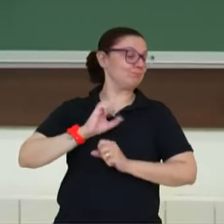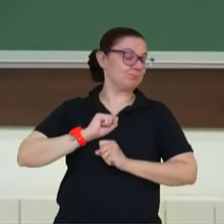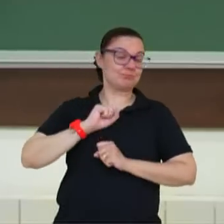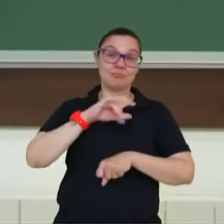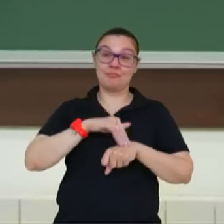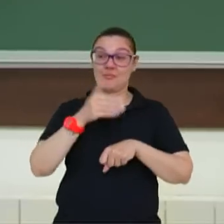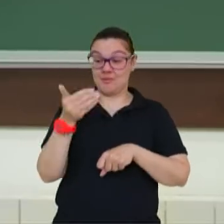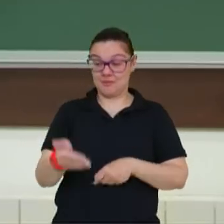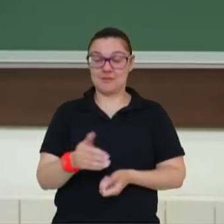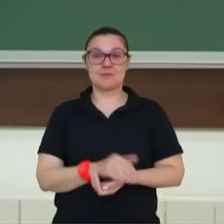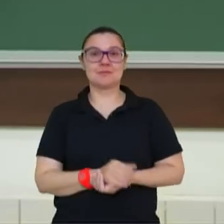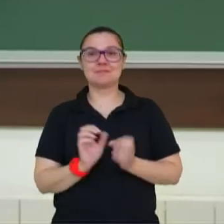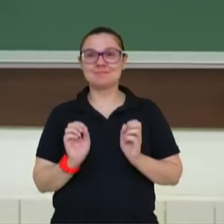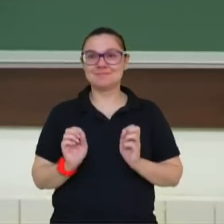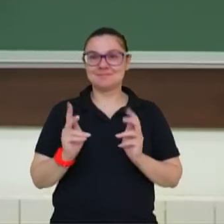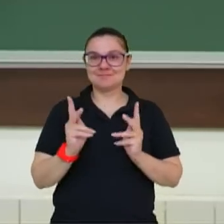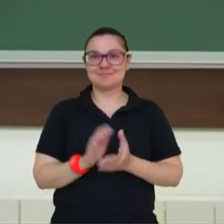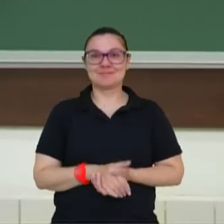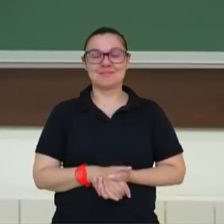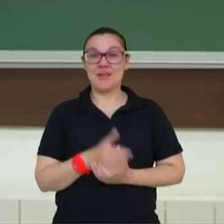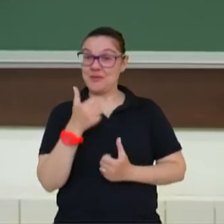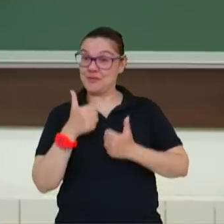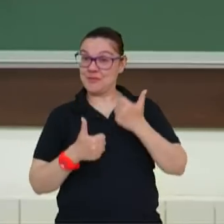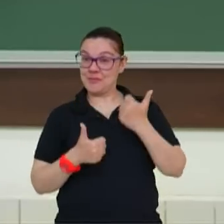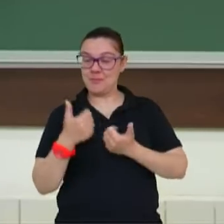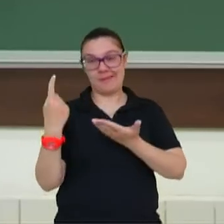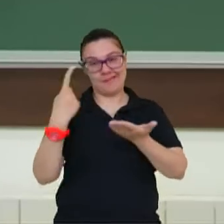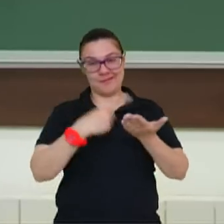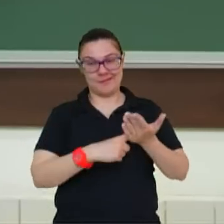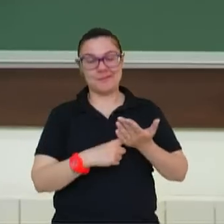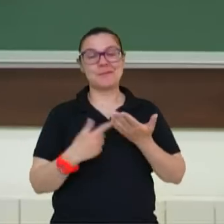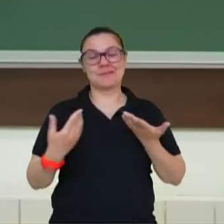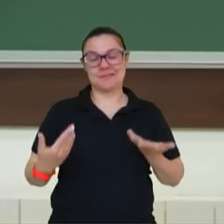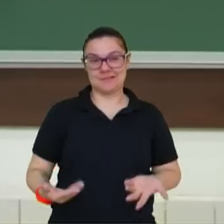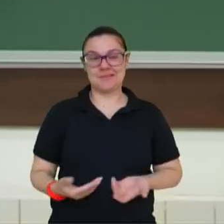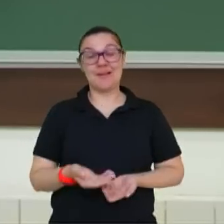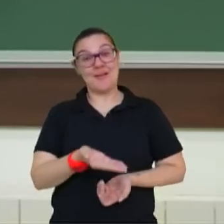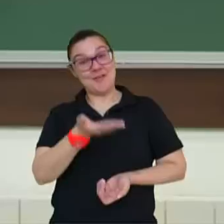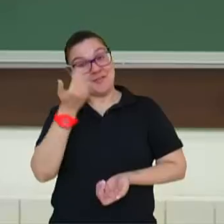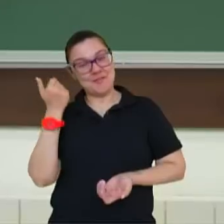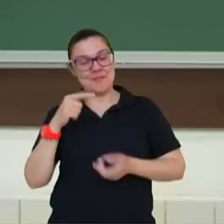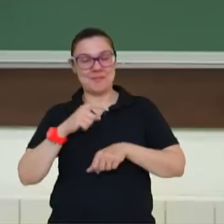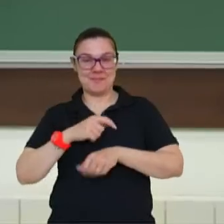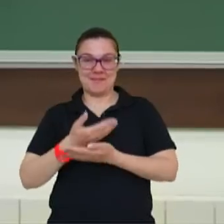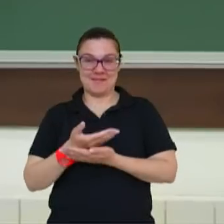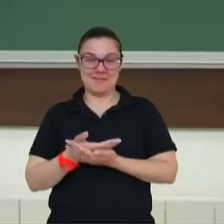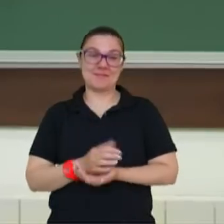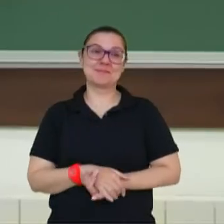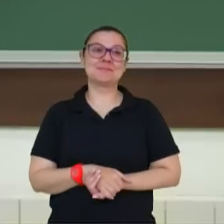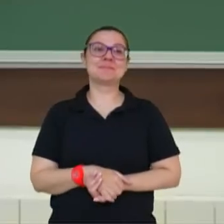contaminados por esse vírus, ok? Tudo bem? Combinado, não é? Continuando a nossa aula.